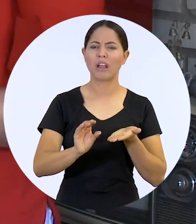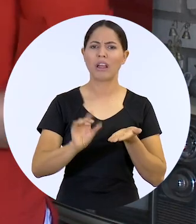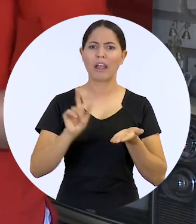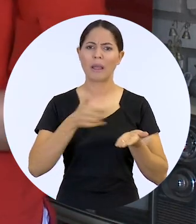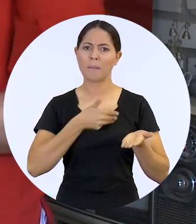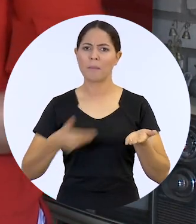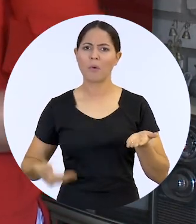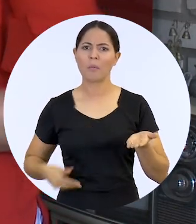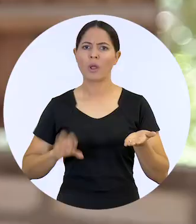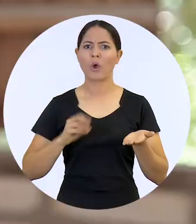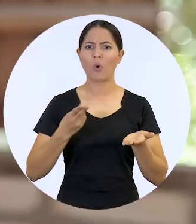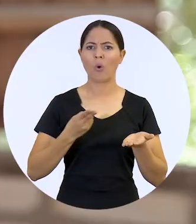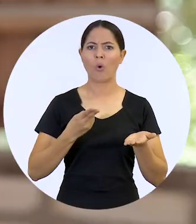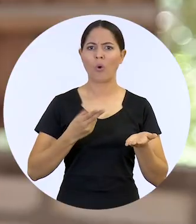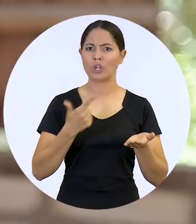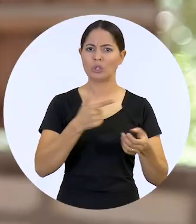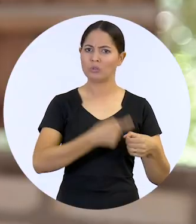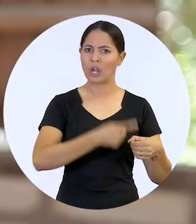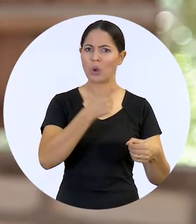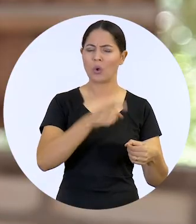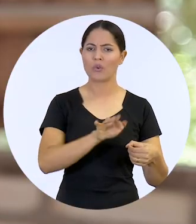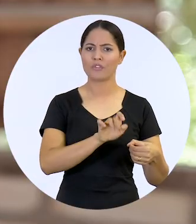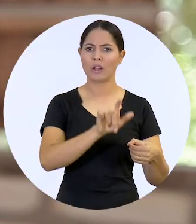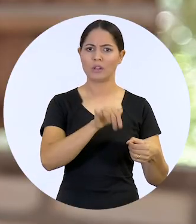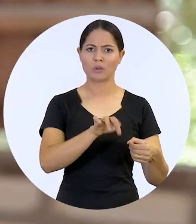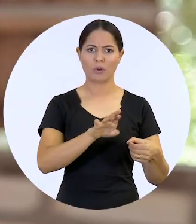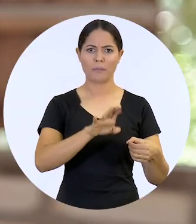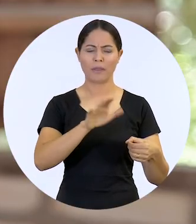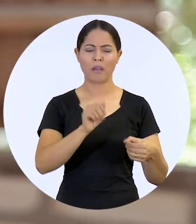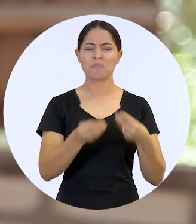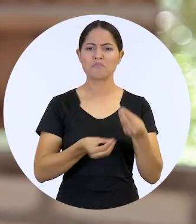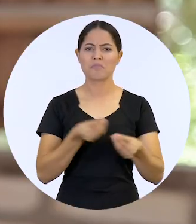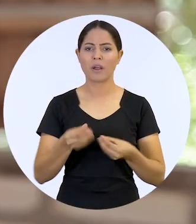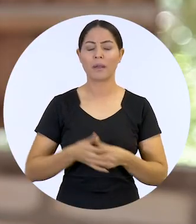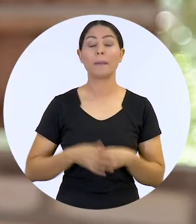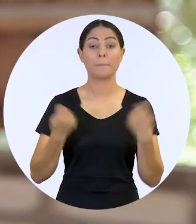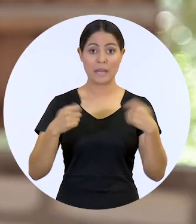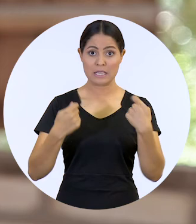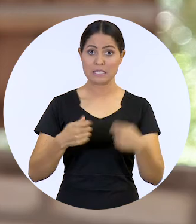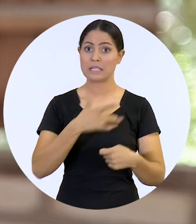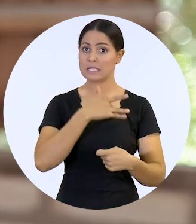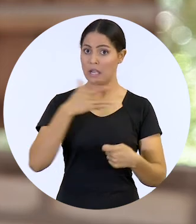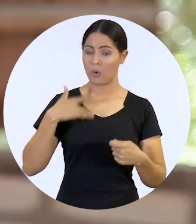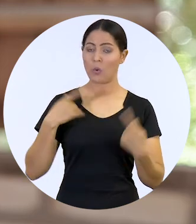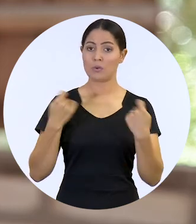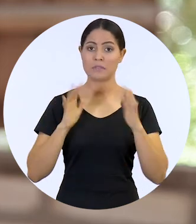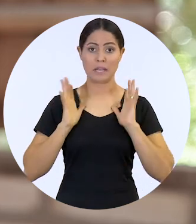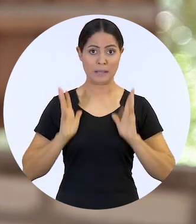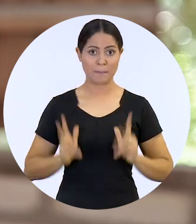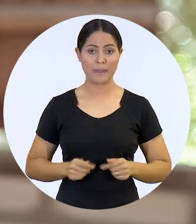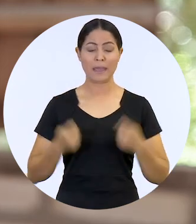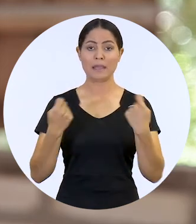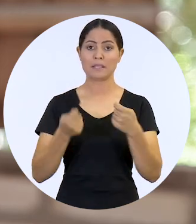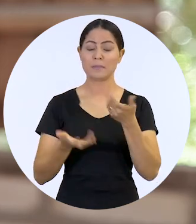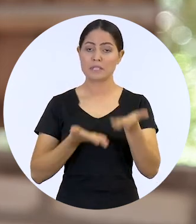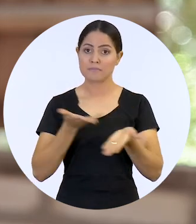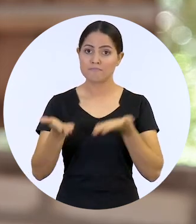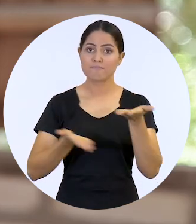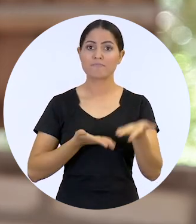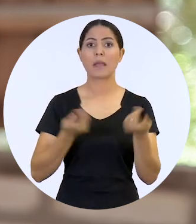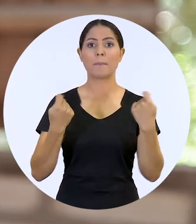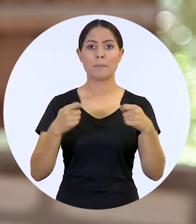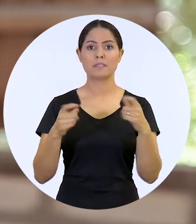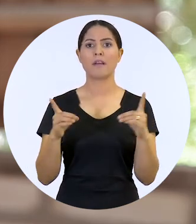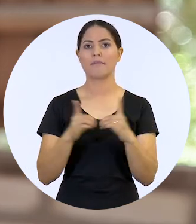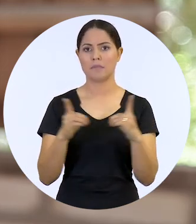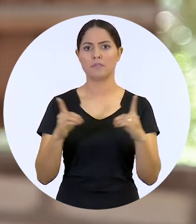seguem a mesma lei? Tem que ter regras básicas de cuidados, higiene, saúde, de